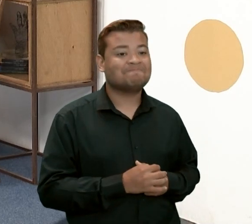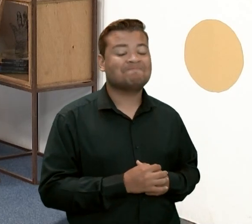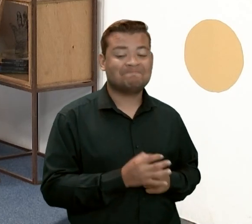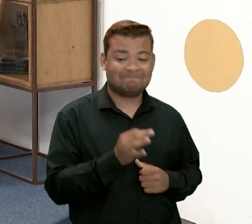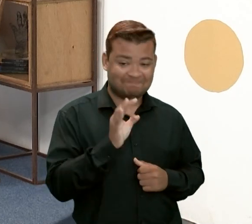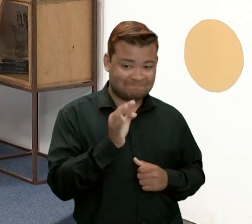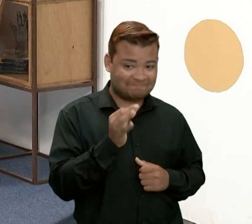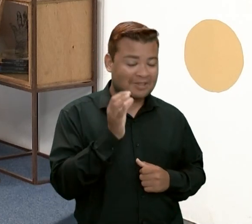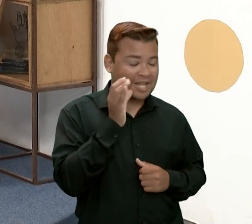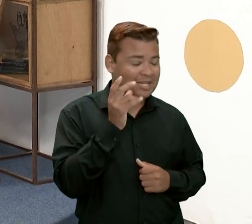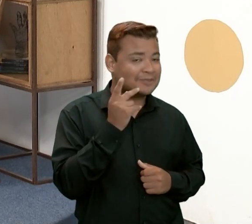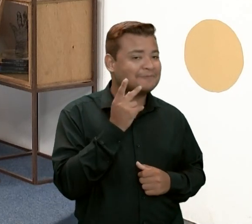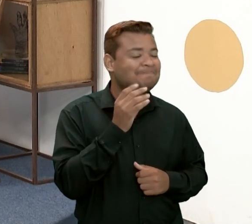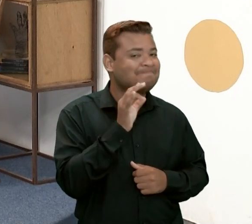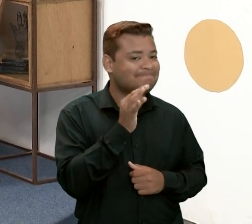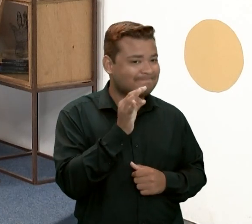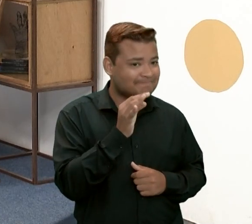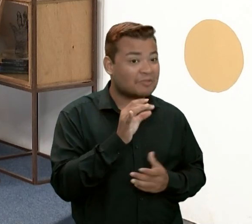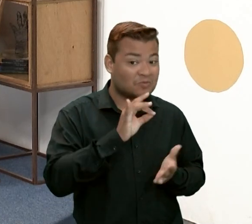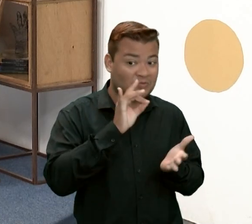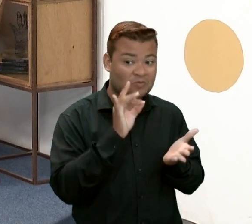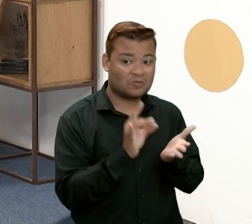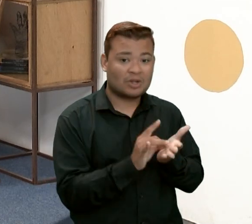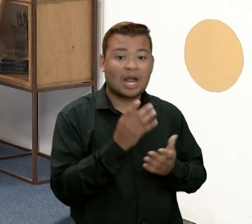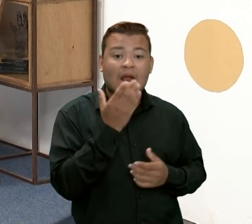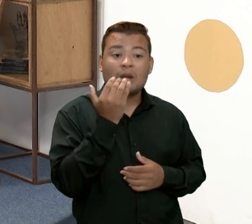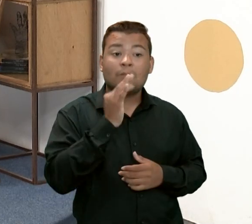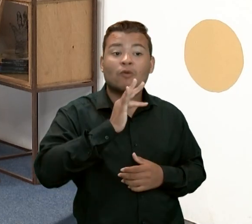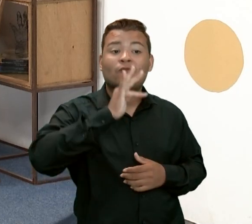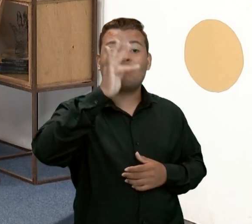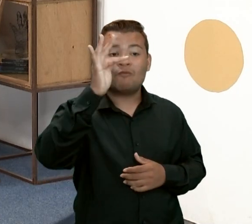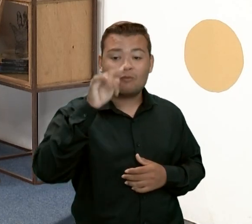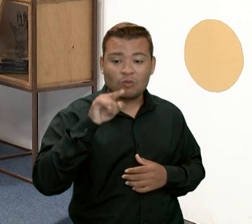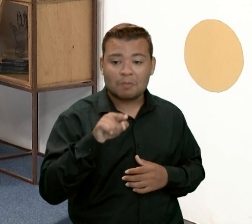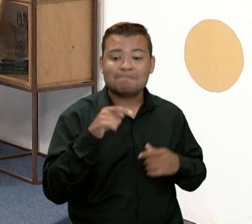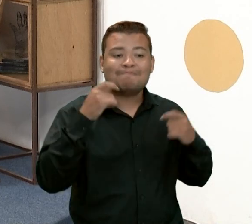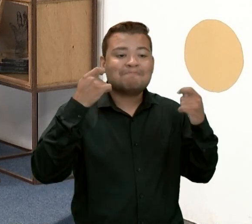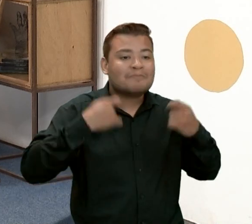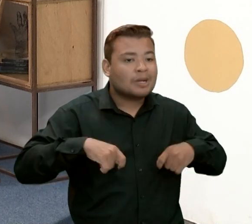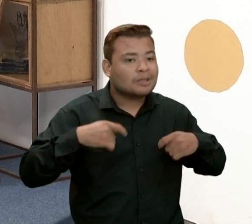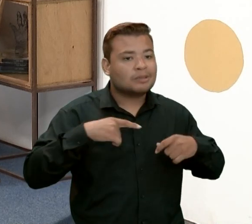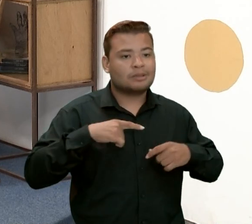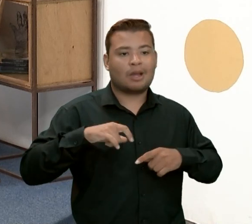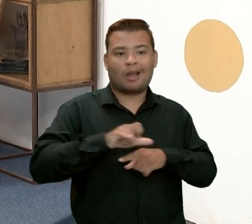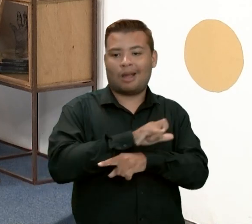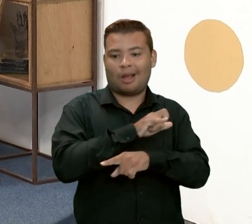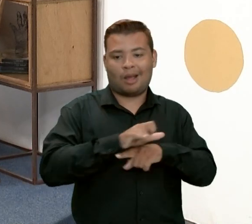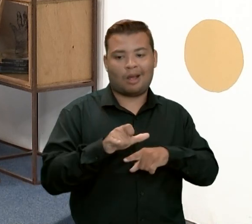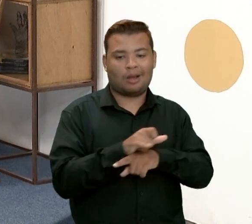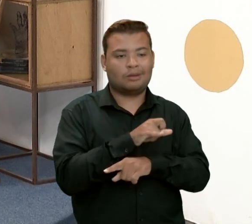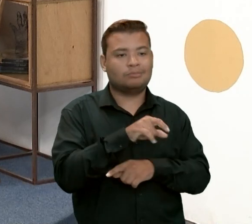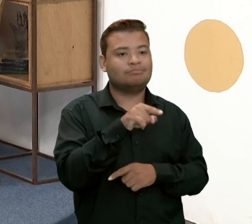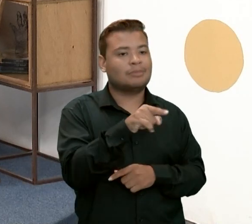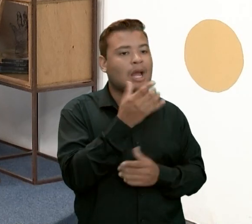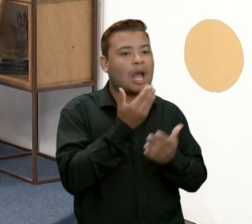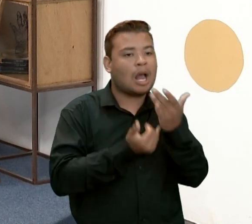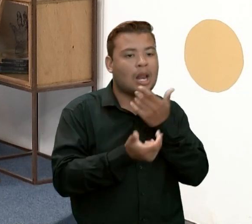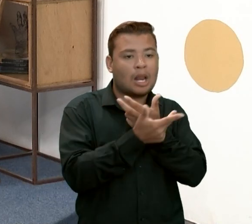Cássio, realmente os alimentos do futuro eles têm que trazer alternativas alimentares que